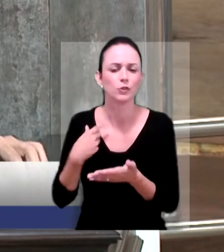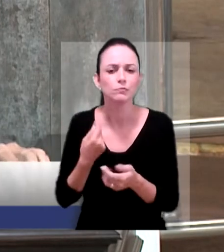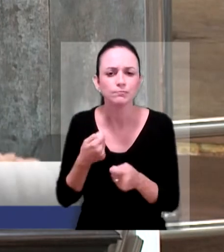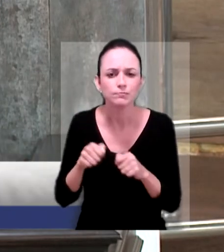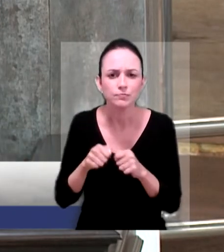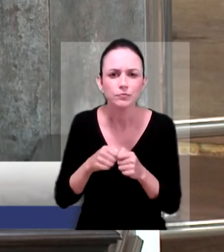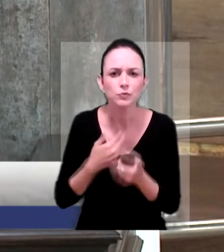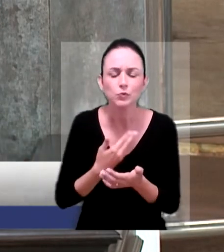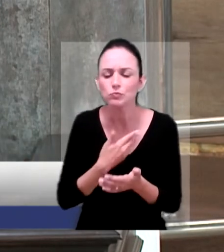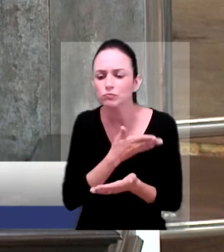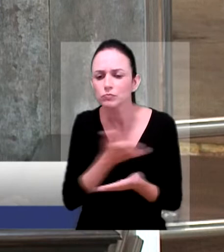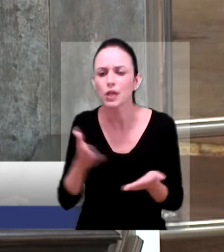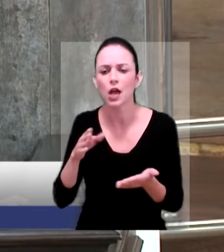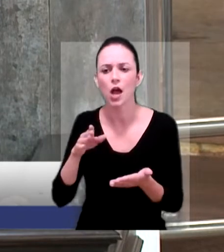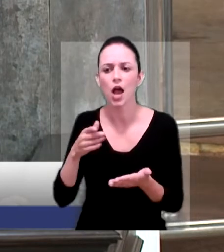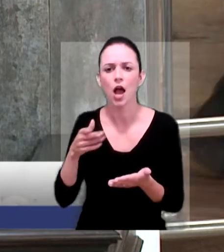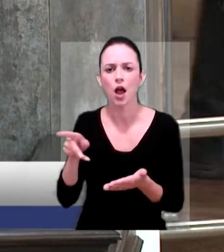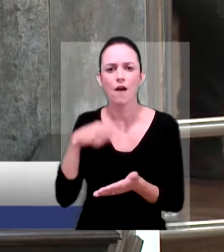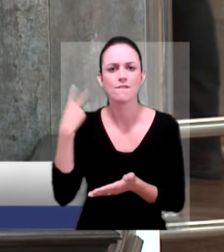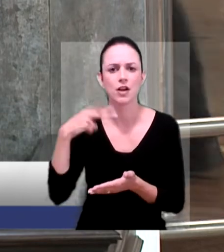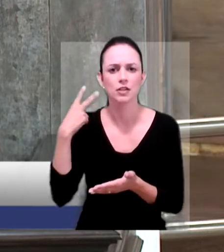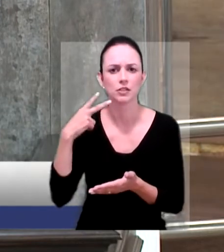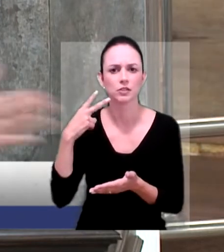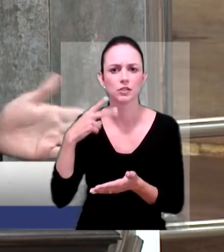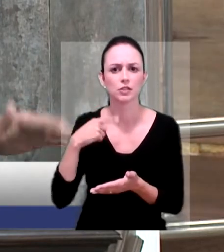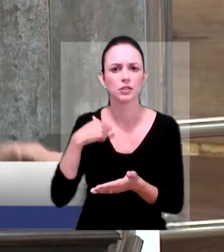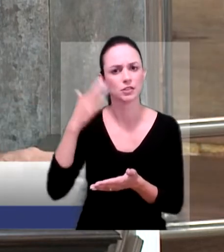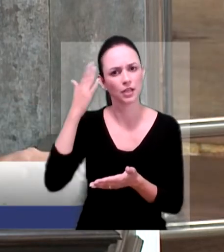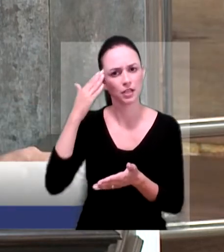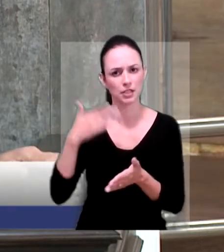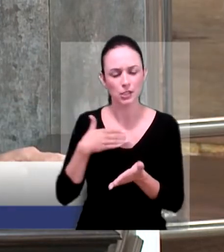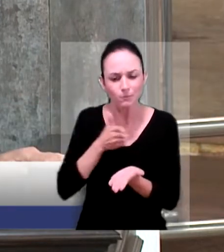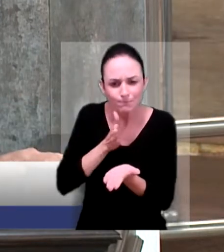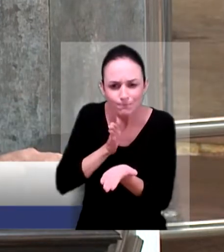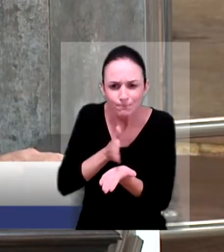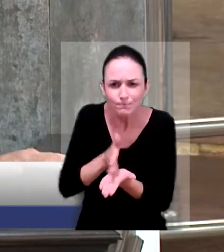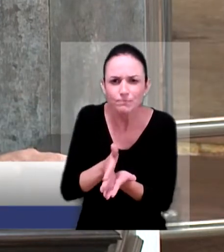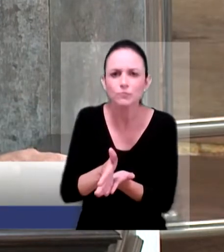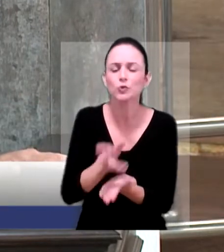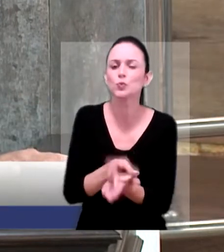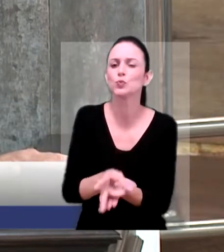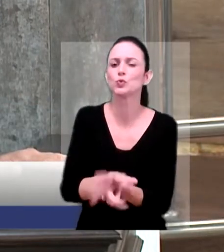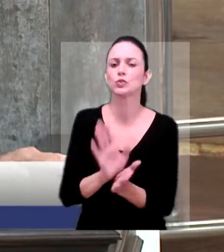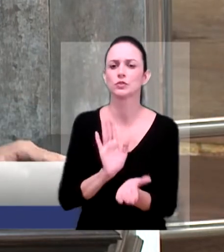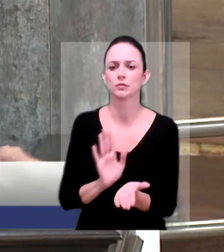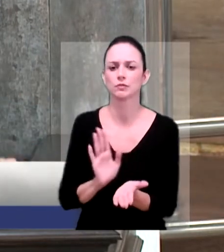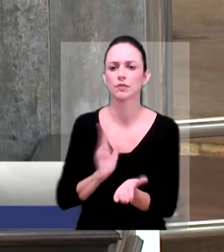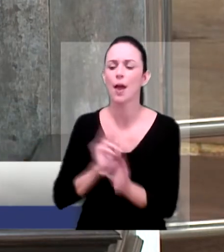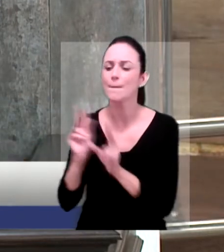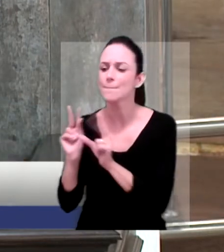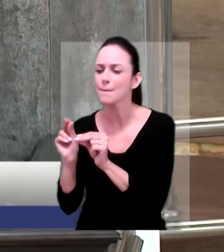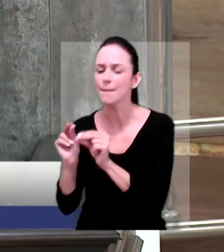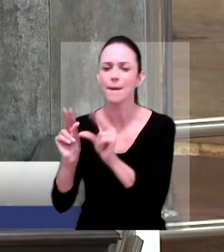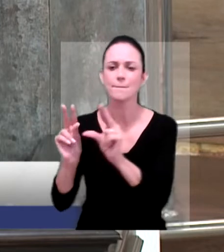sabem, eu tenha sido mais contínuo naquilo que eu fiz nos bastidores, conversando com cada um dos nossos partidos.